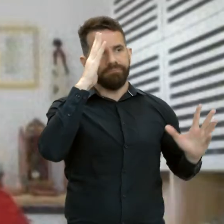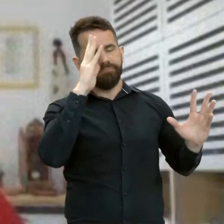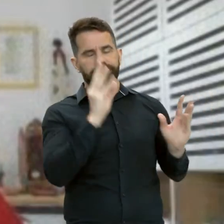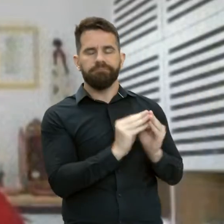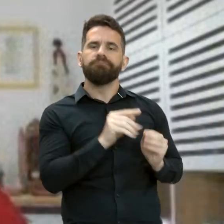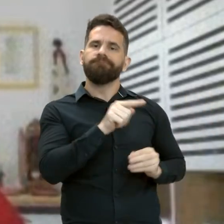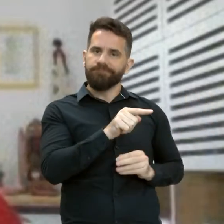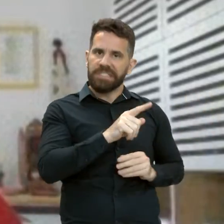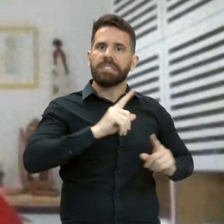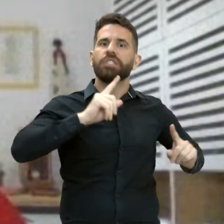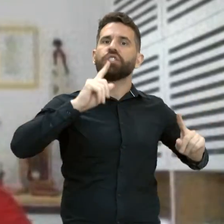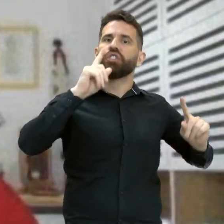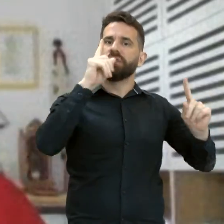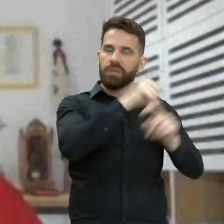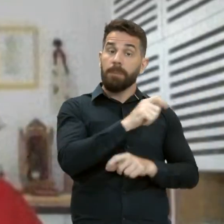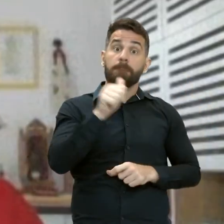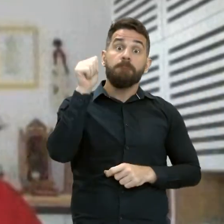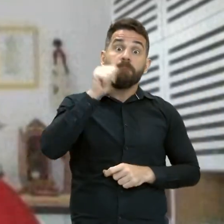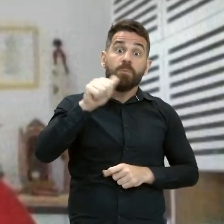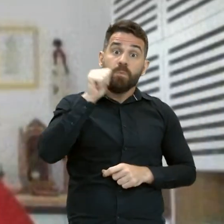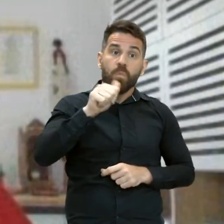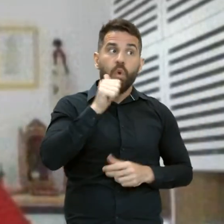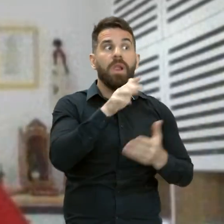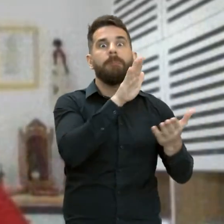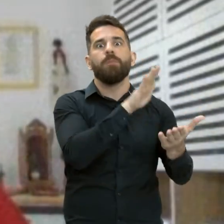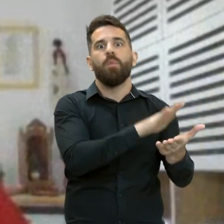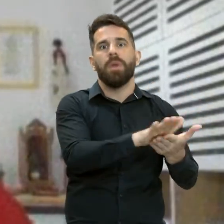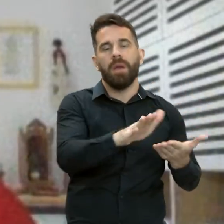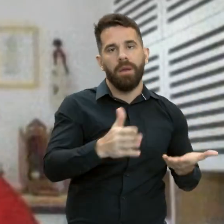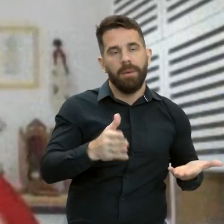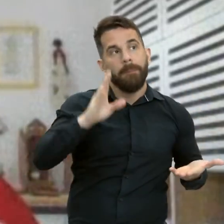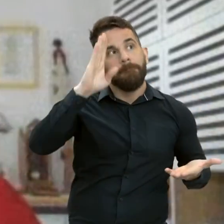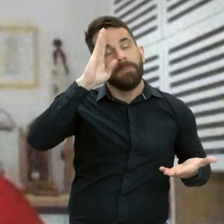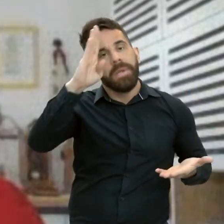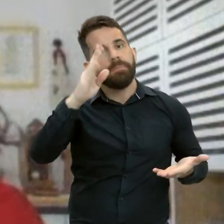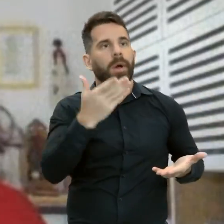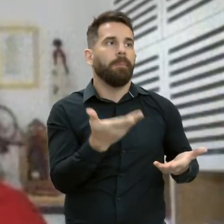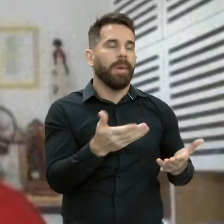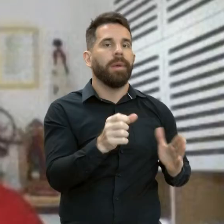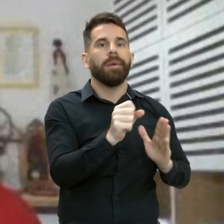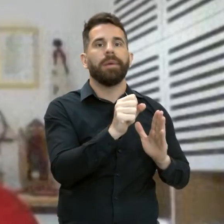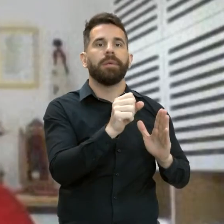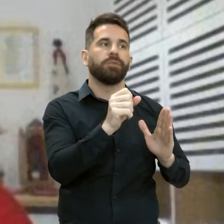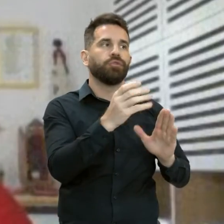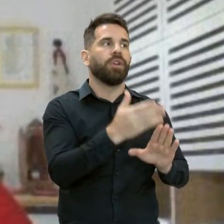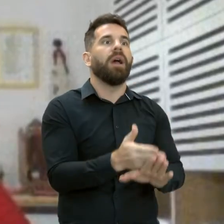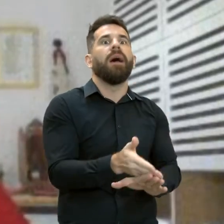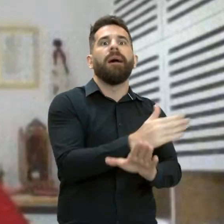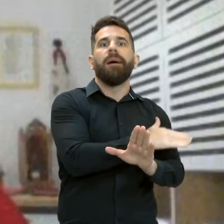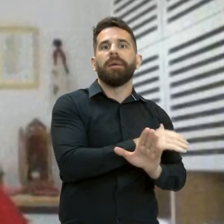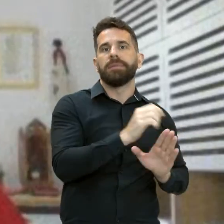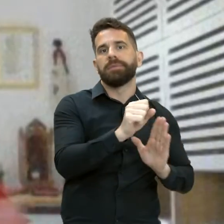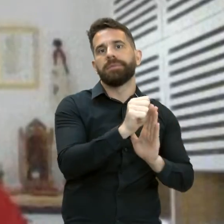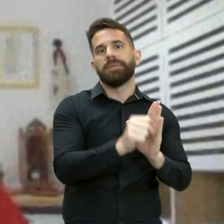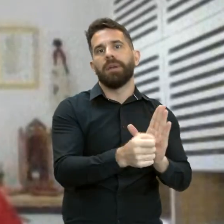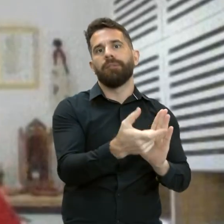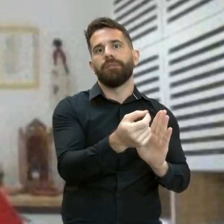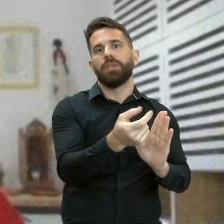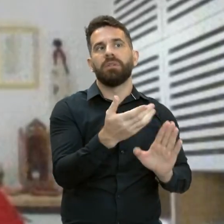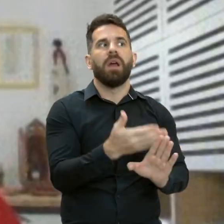publicar, principalmente uma mulher do século XX, né? E de antes